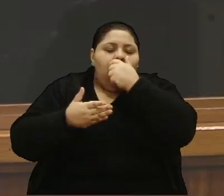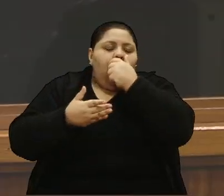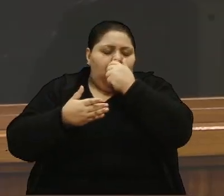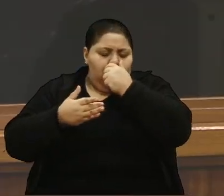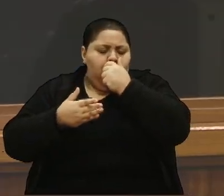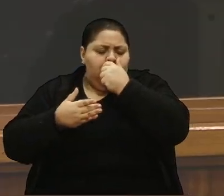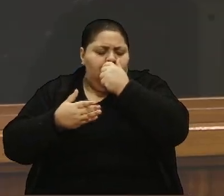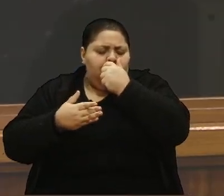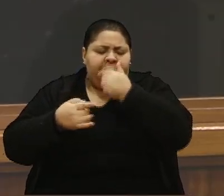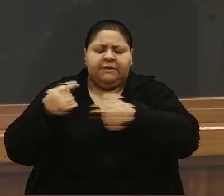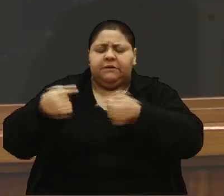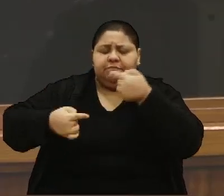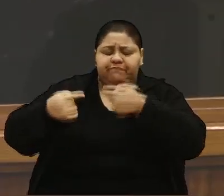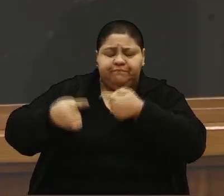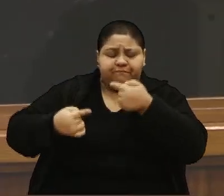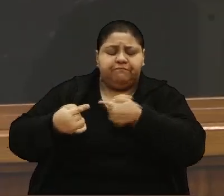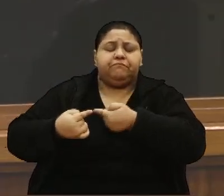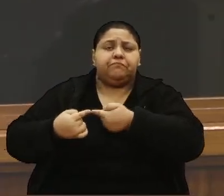discutida. E